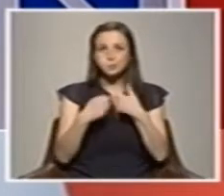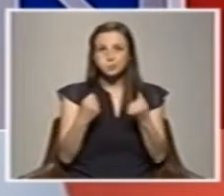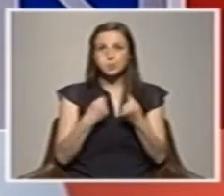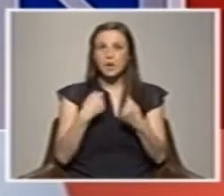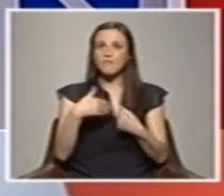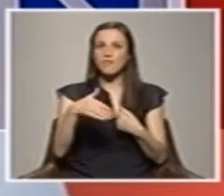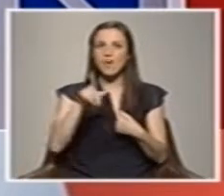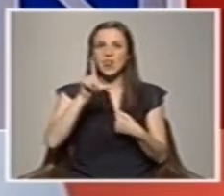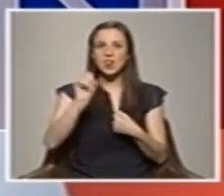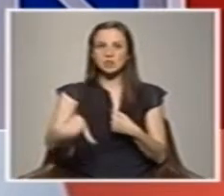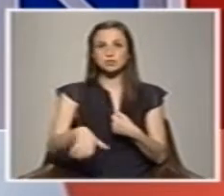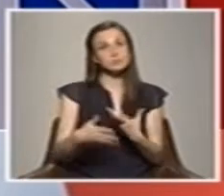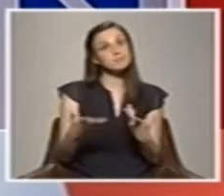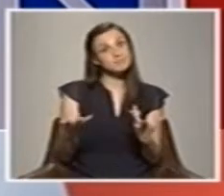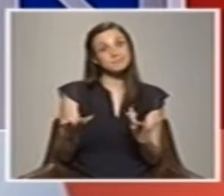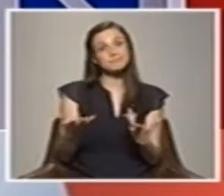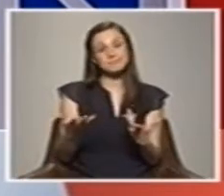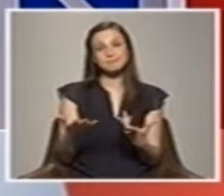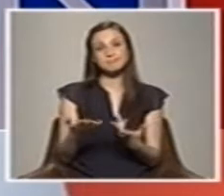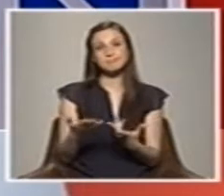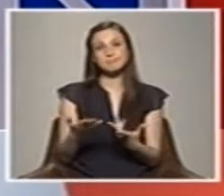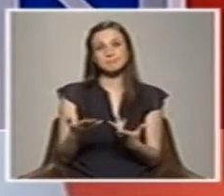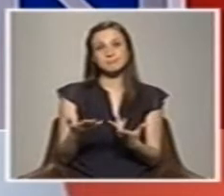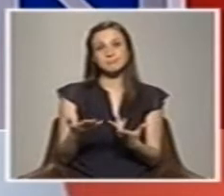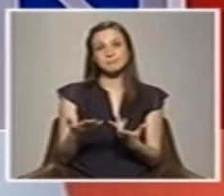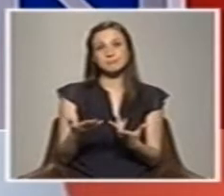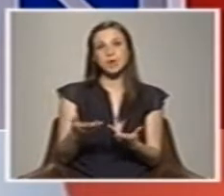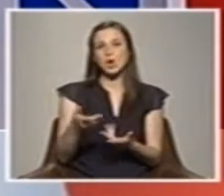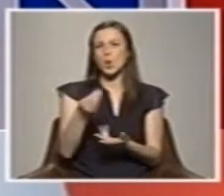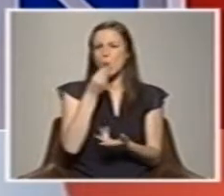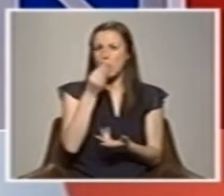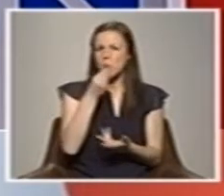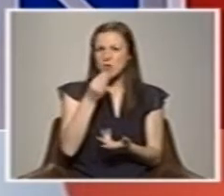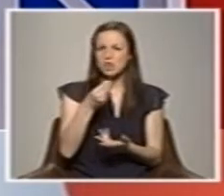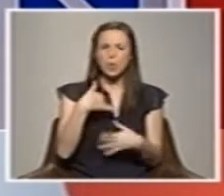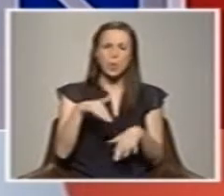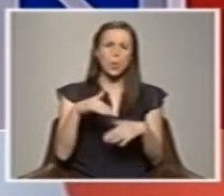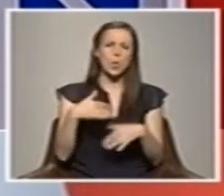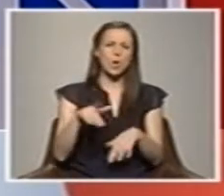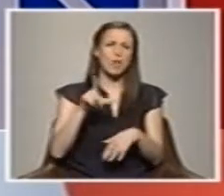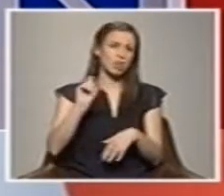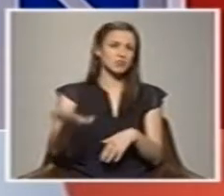para o lixo. São travessas de comida que vão para o lixo. E